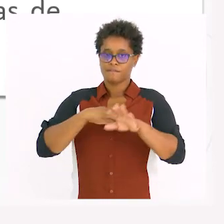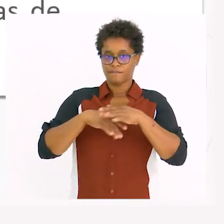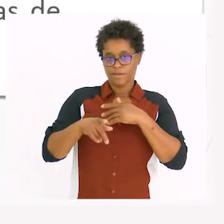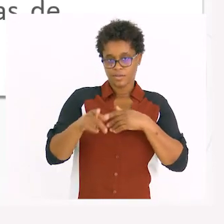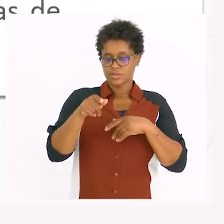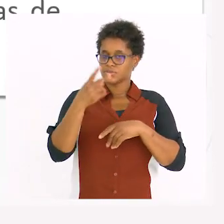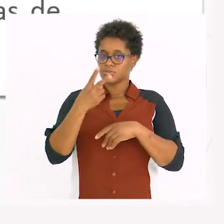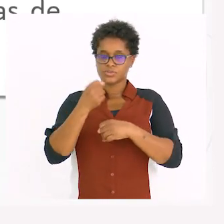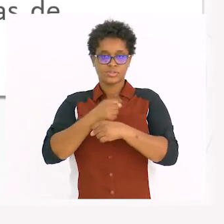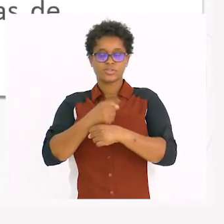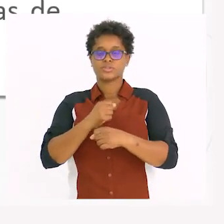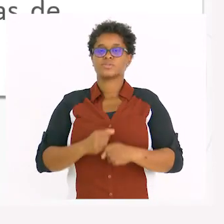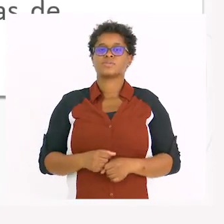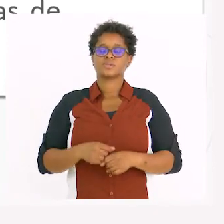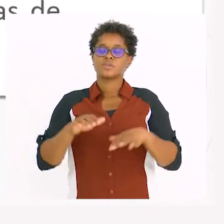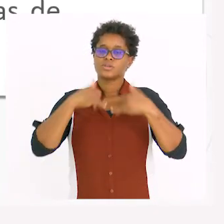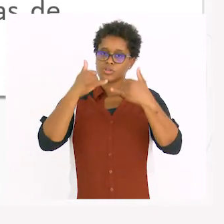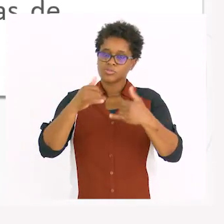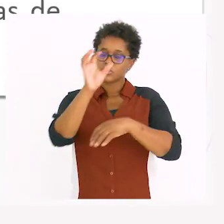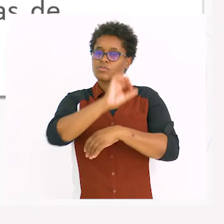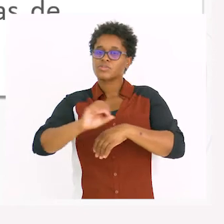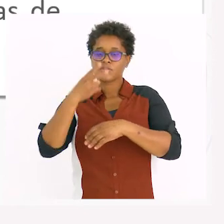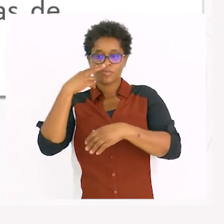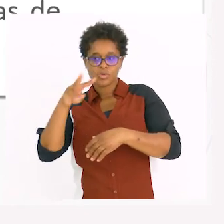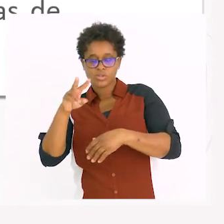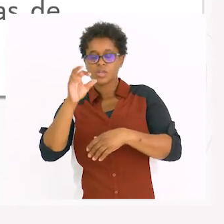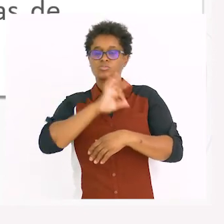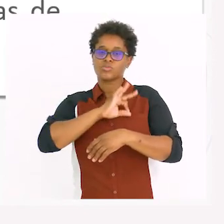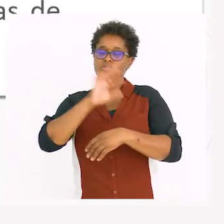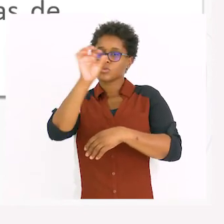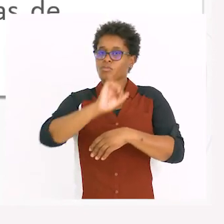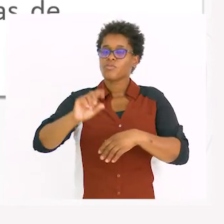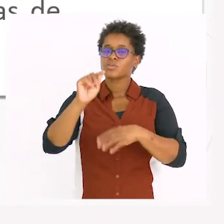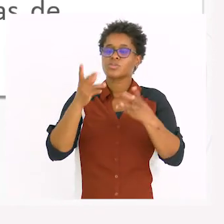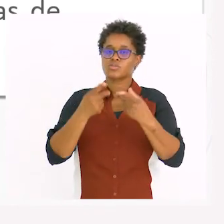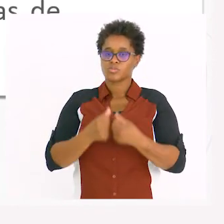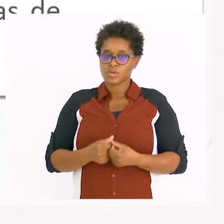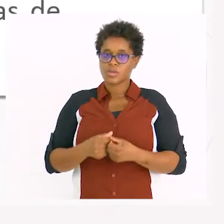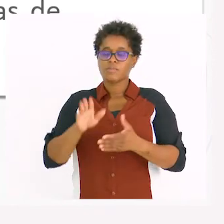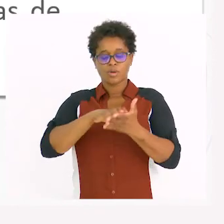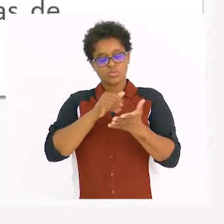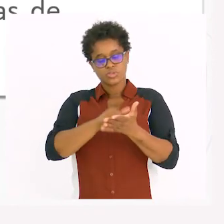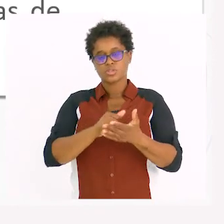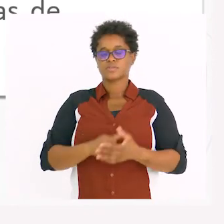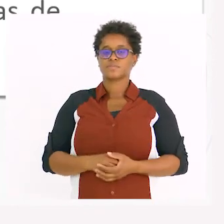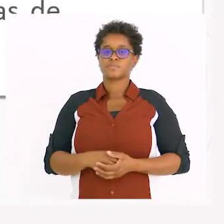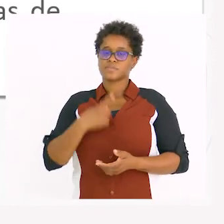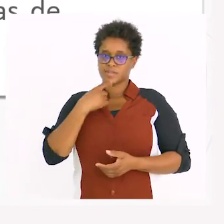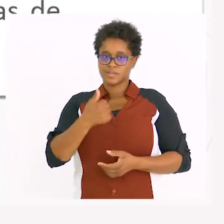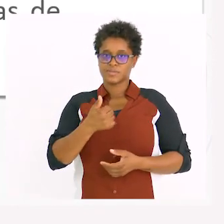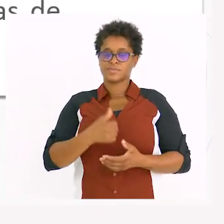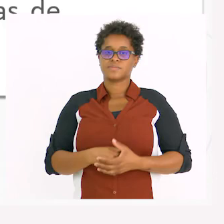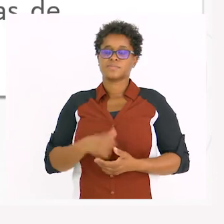Façam esses exercícios, depois vocês vão mostrar aos vossos professores de economia para corrigir,